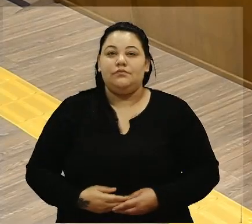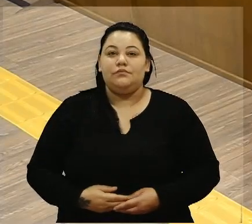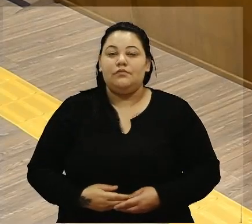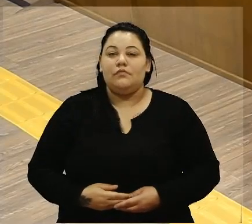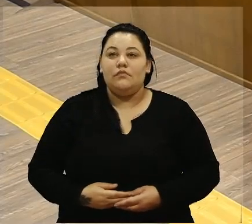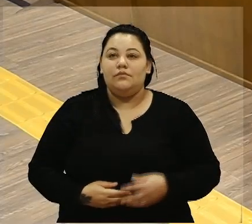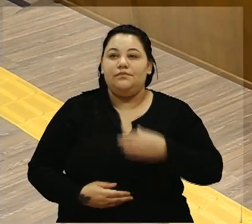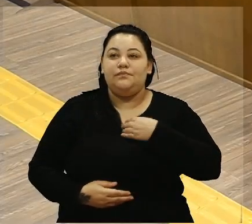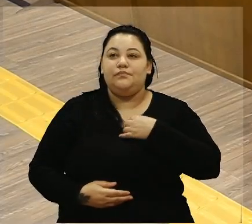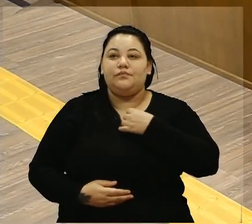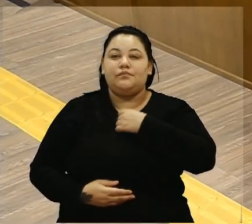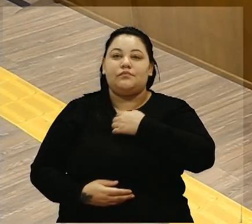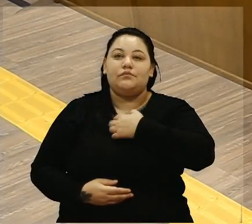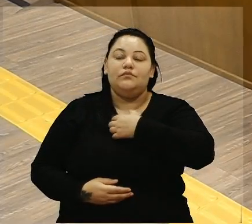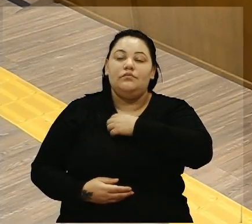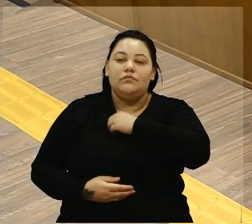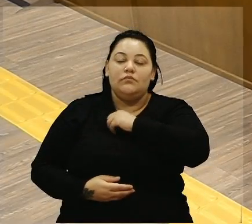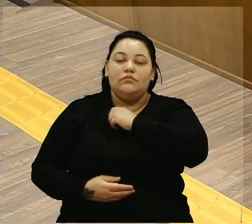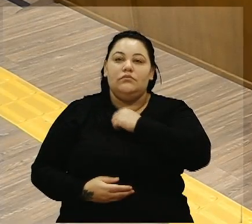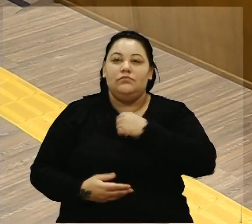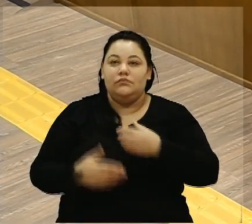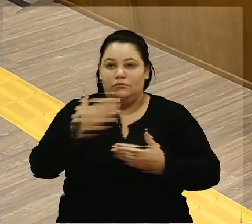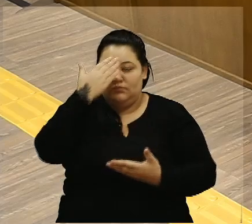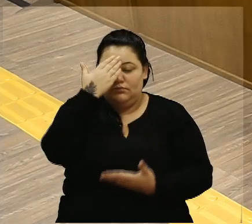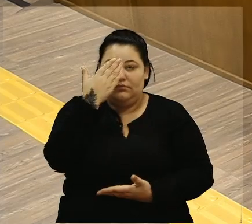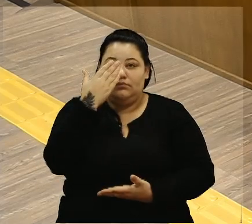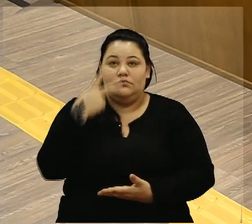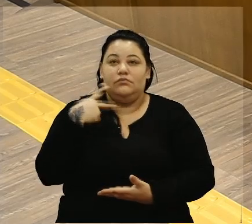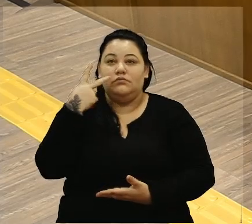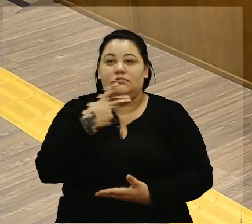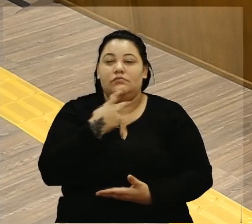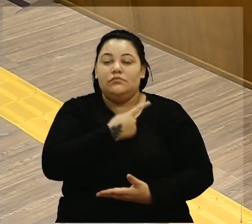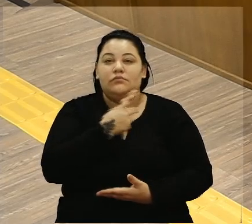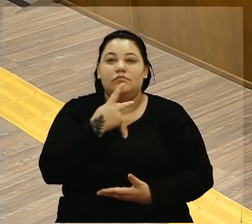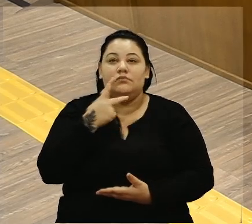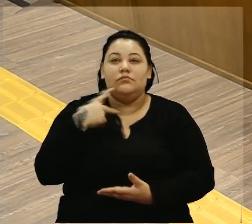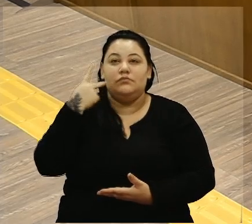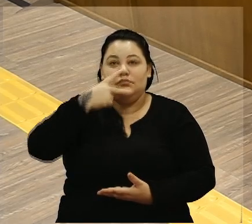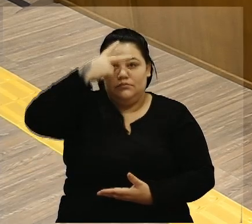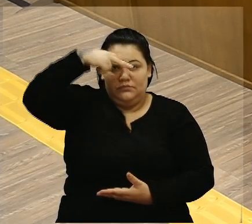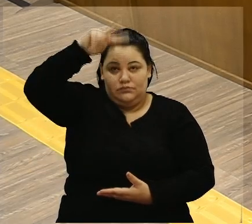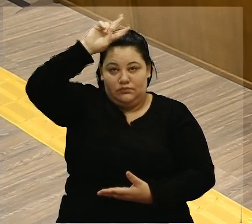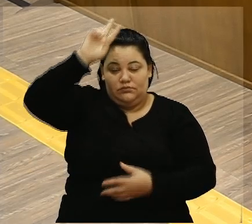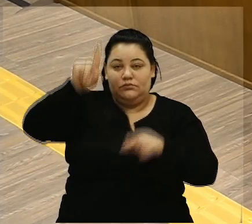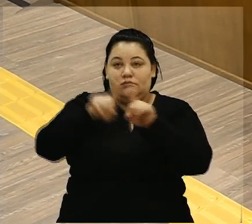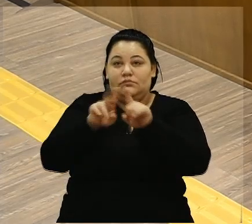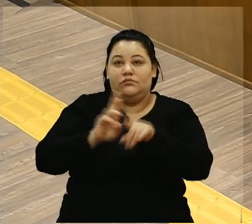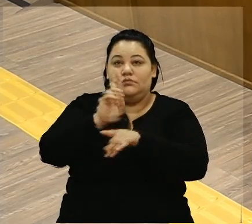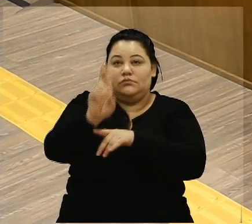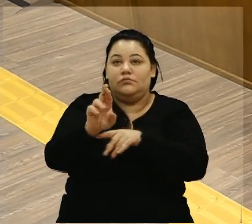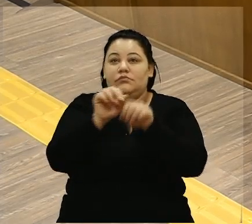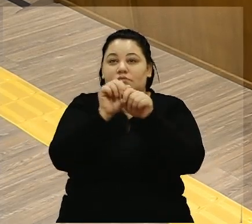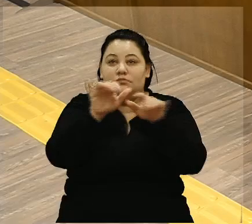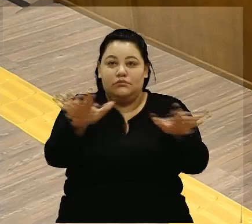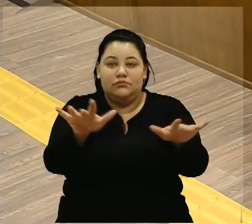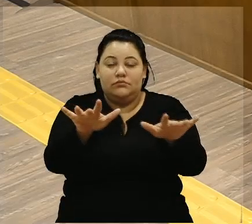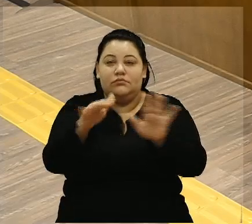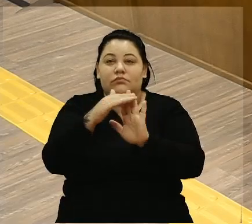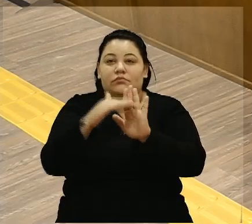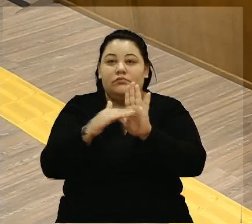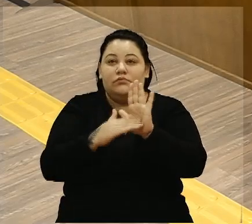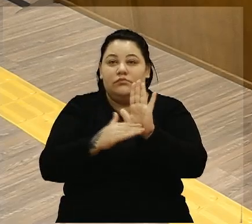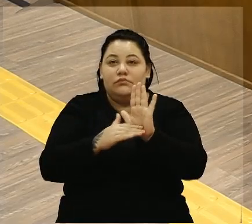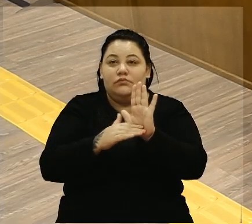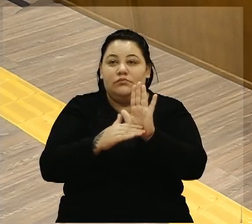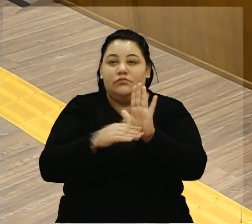Obrigado, vereador Bortola. Para informar, o vereador Edson da Rosa está em representação dessa casa na divulgação do programa